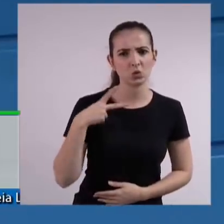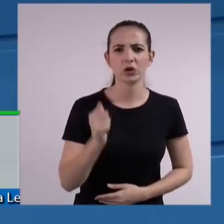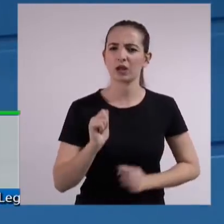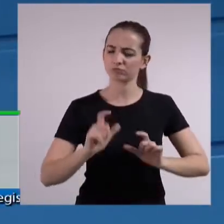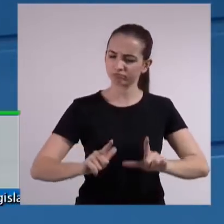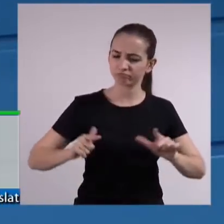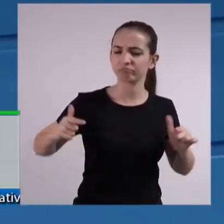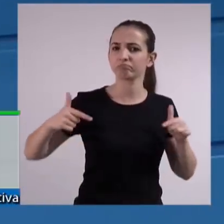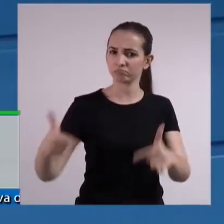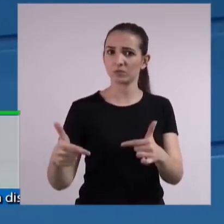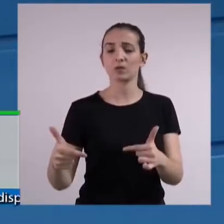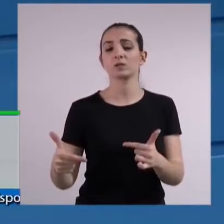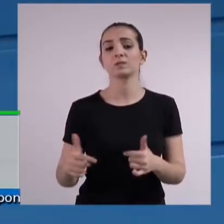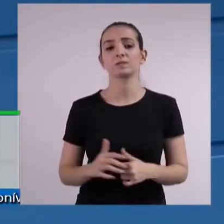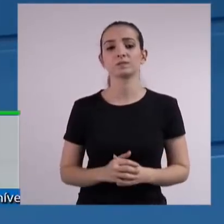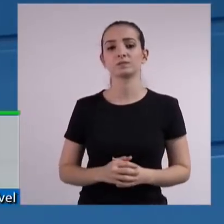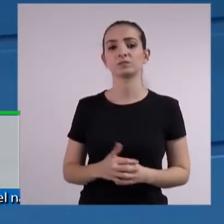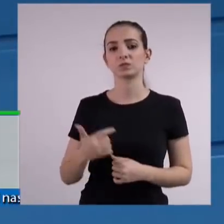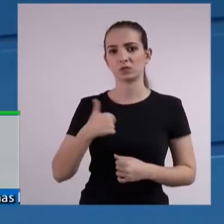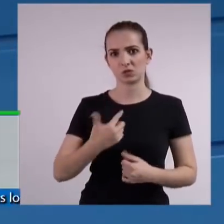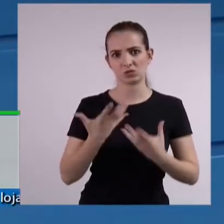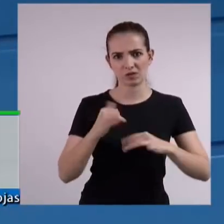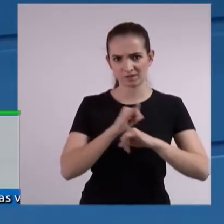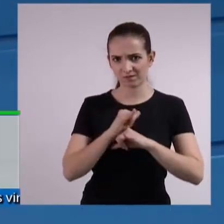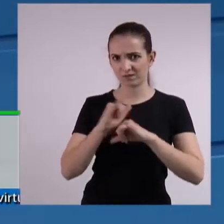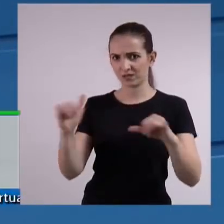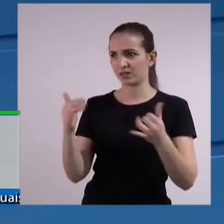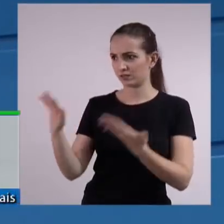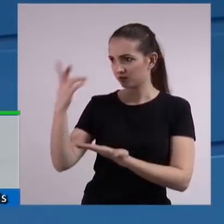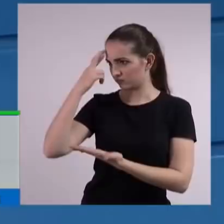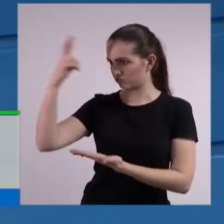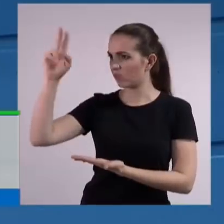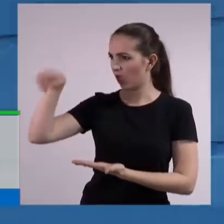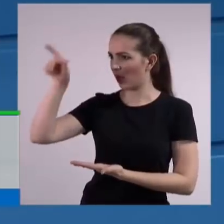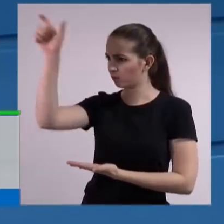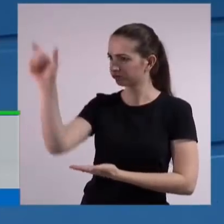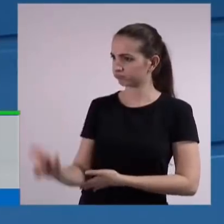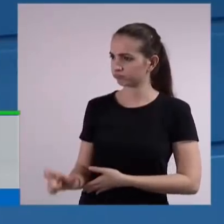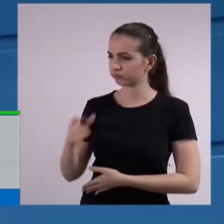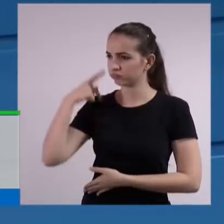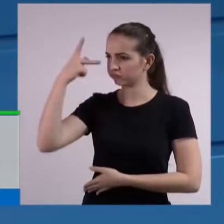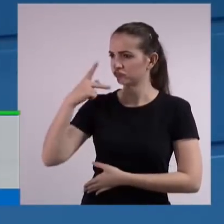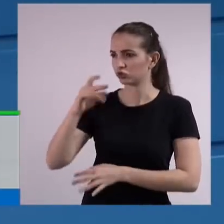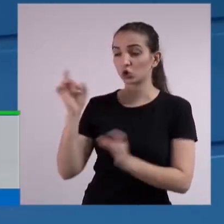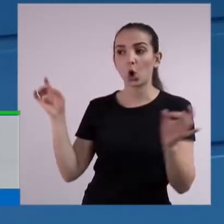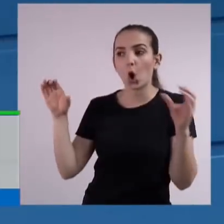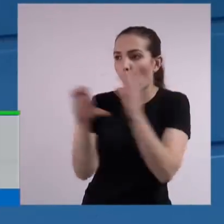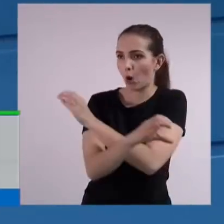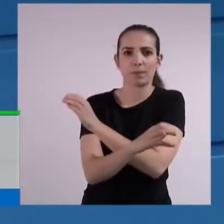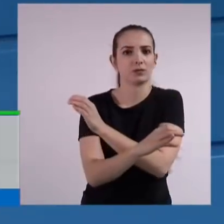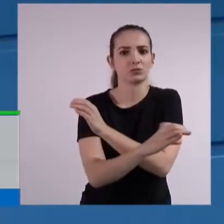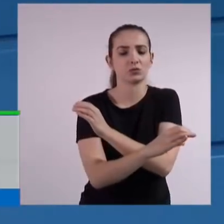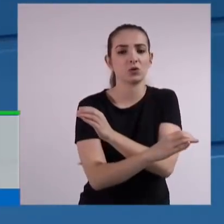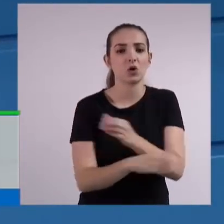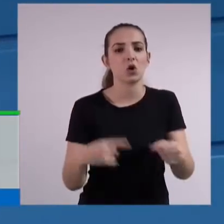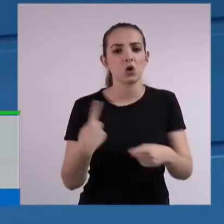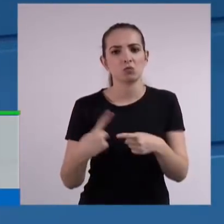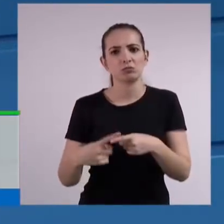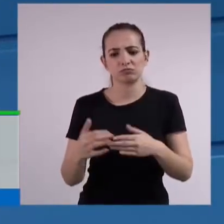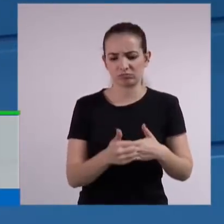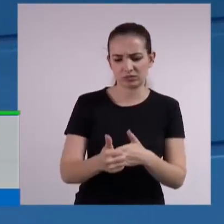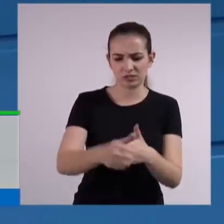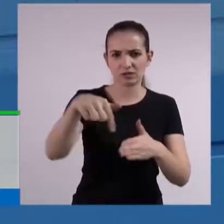desprendimento, e quero dizer a Vossa Excelência que Vossa Excelência é um político completo. Vossa Excelência toca esta casa com